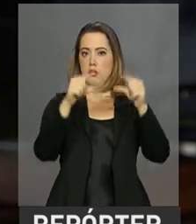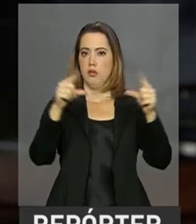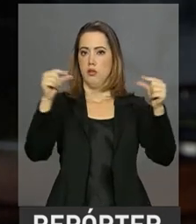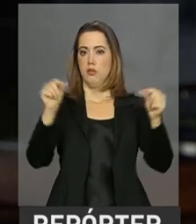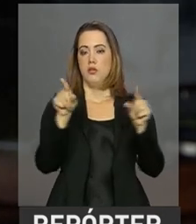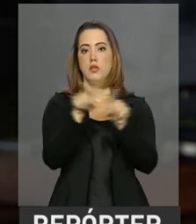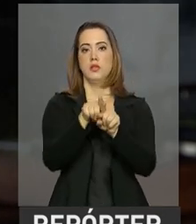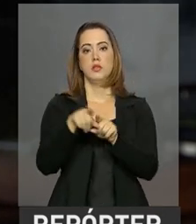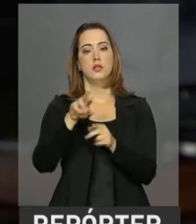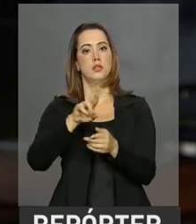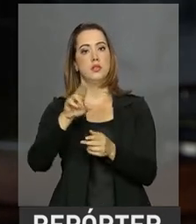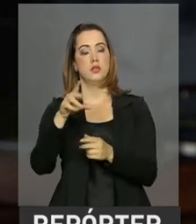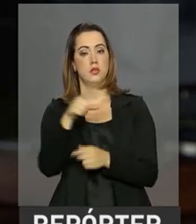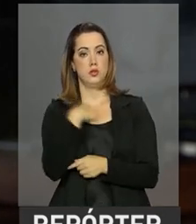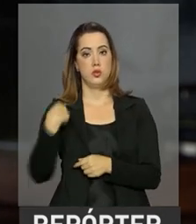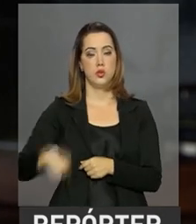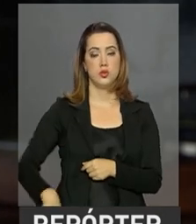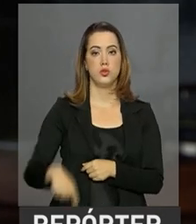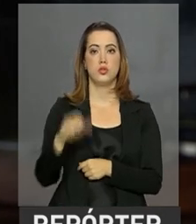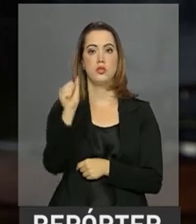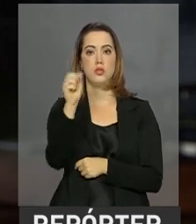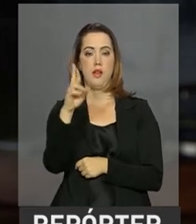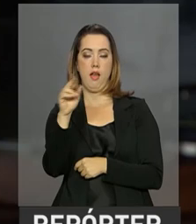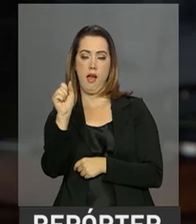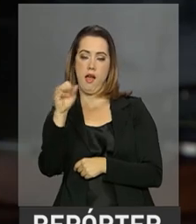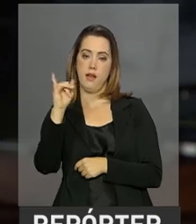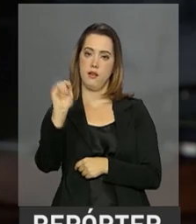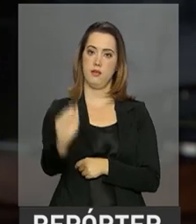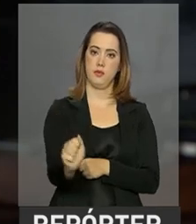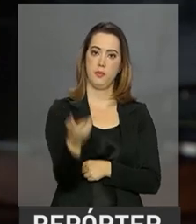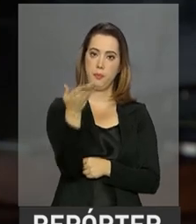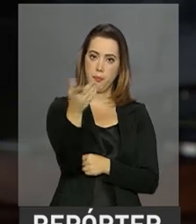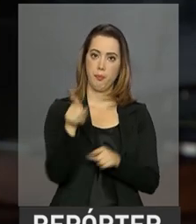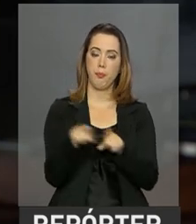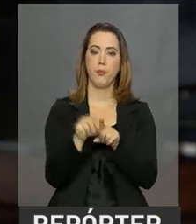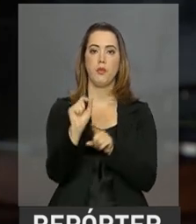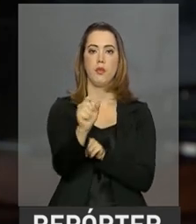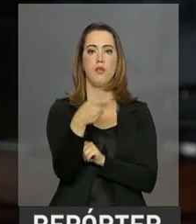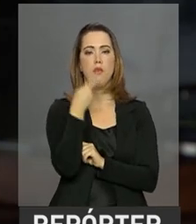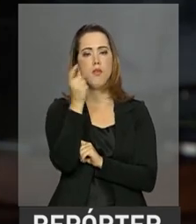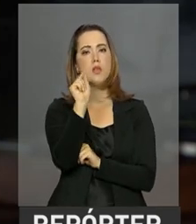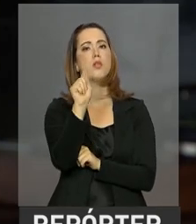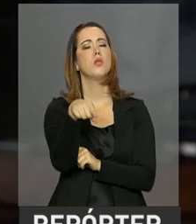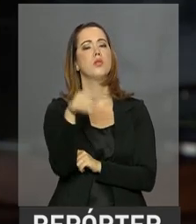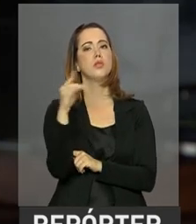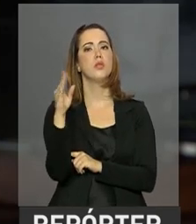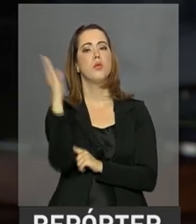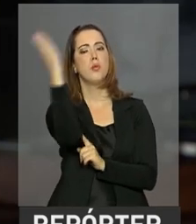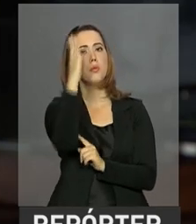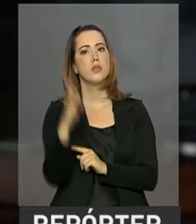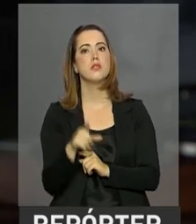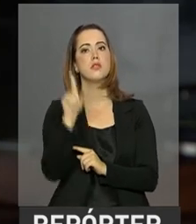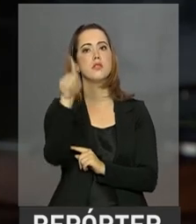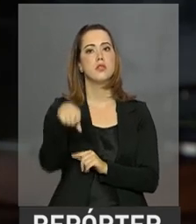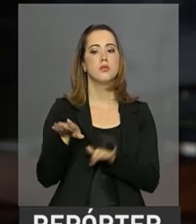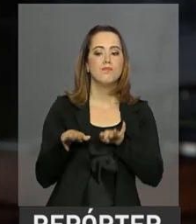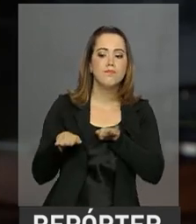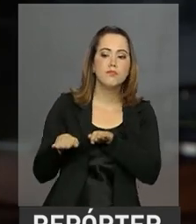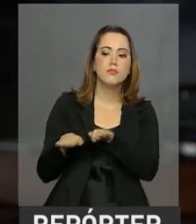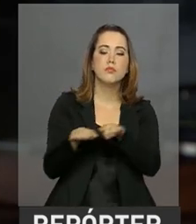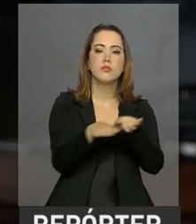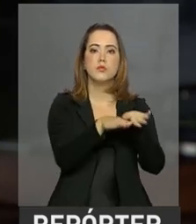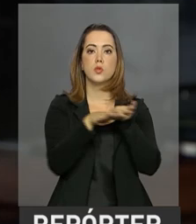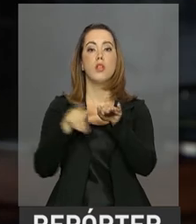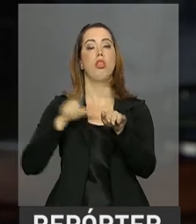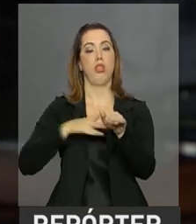Espanha e Arábia Saudita nestes encontros o presidente Michel Temer ressaltou que o Brasil é um país estável e com